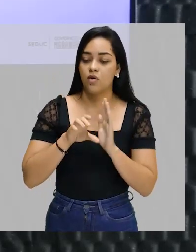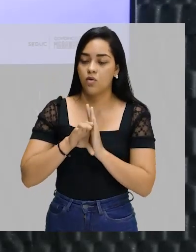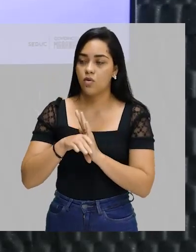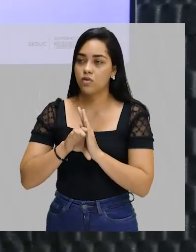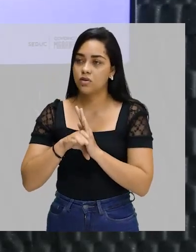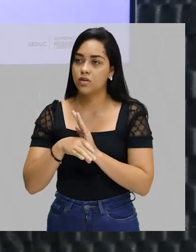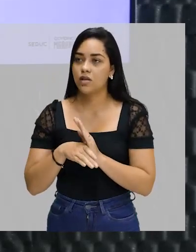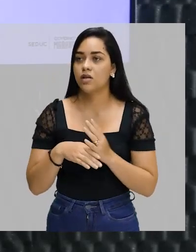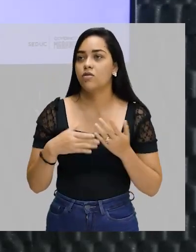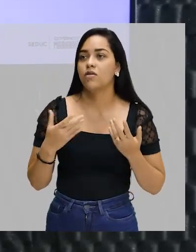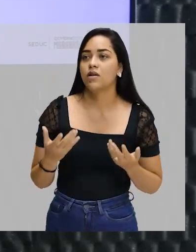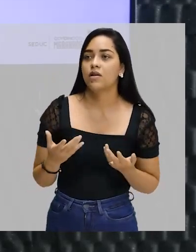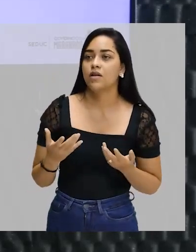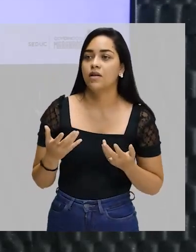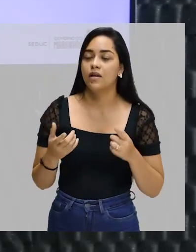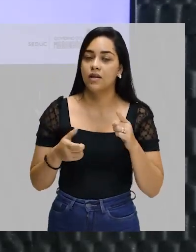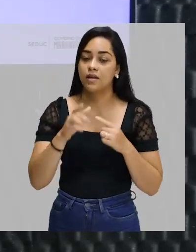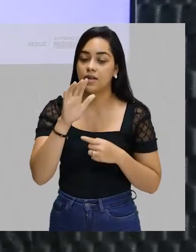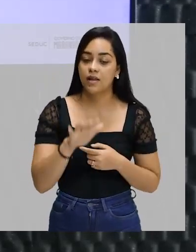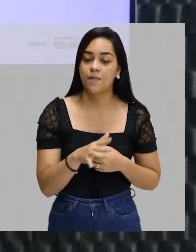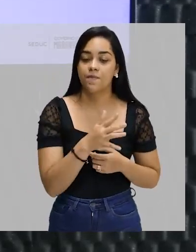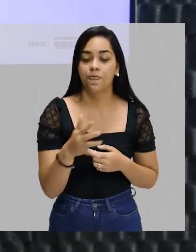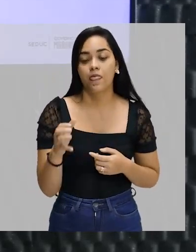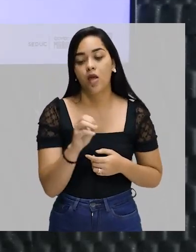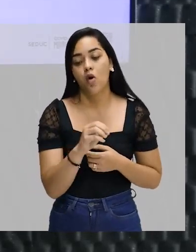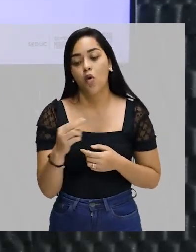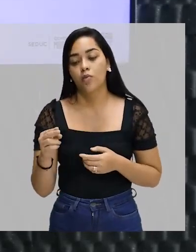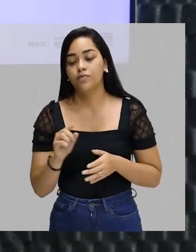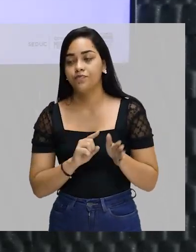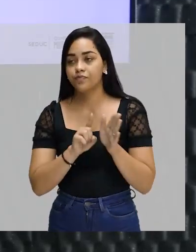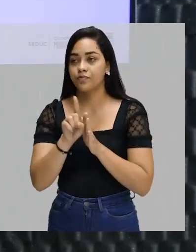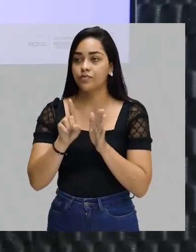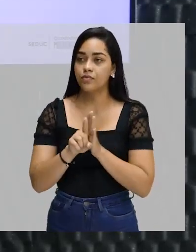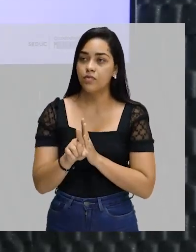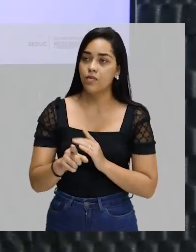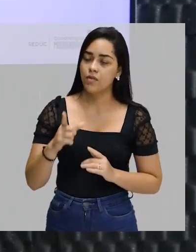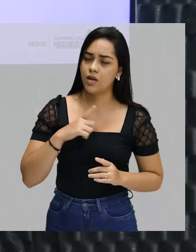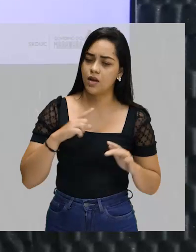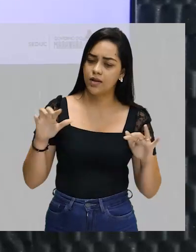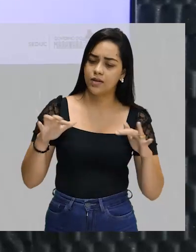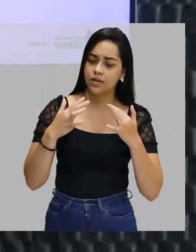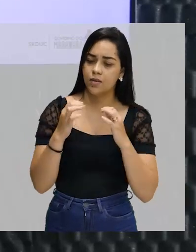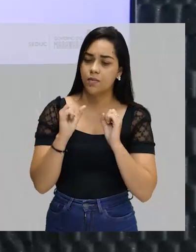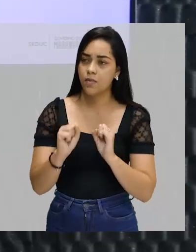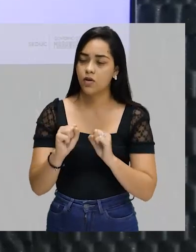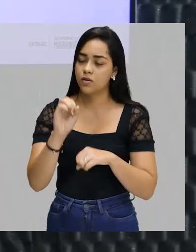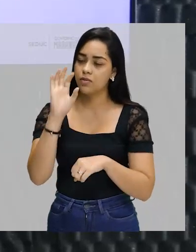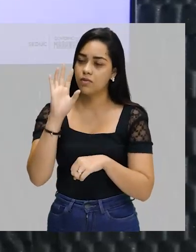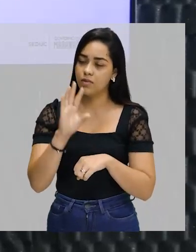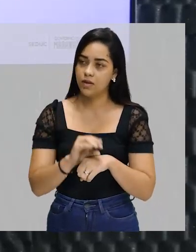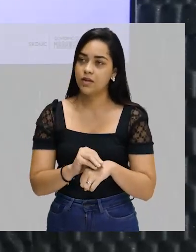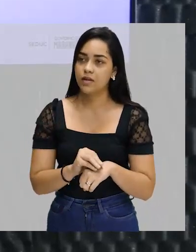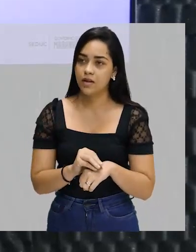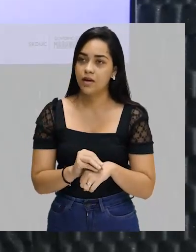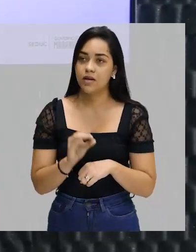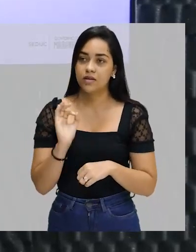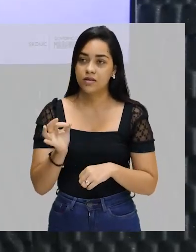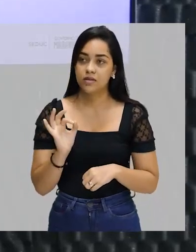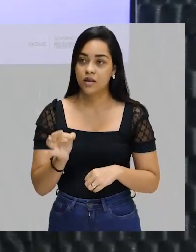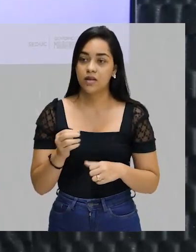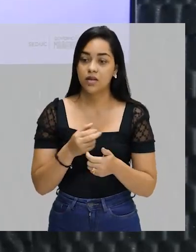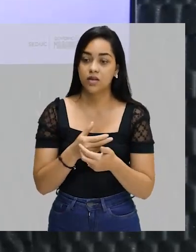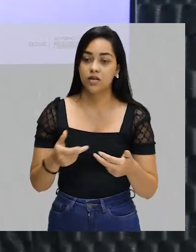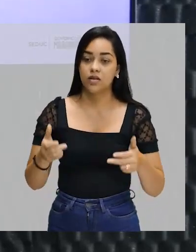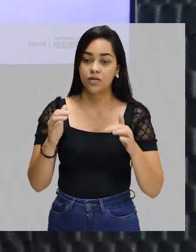conceito, aquela tabela ou aquela questão que chamou sua atenção, você pode printar a tela, certo? E passar